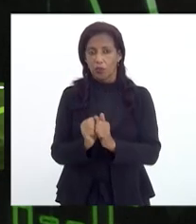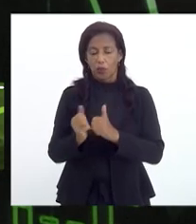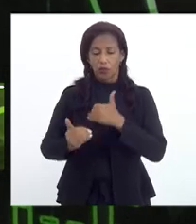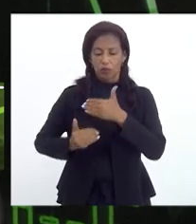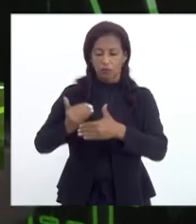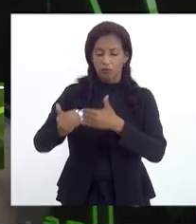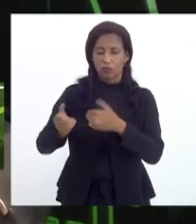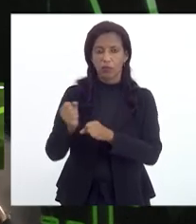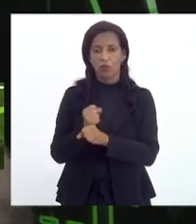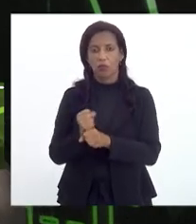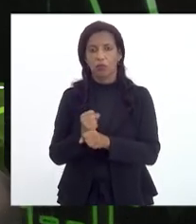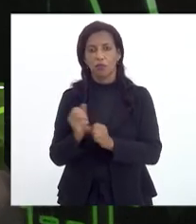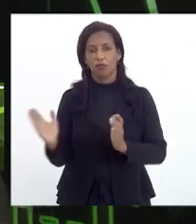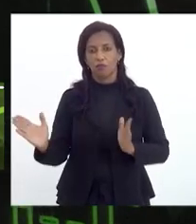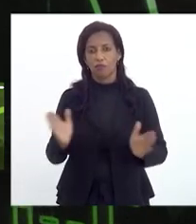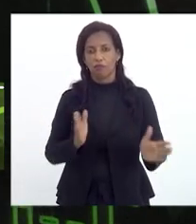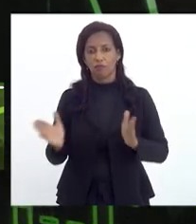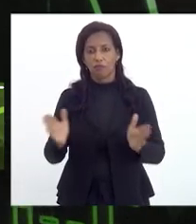dos primeiros anos